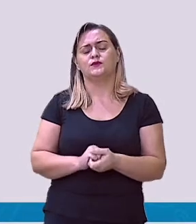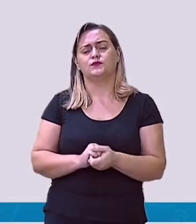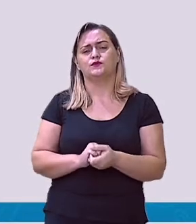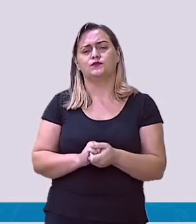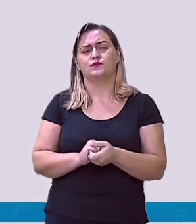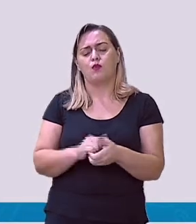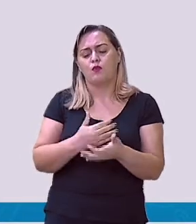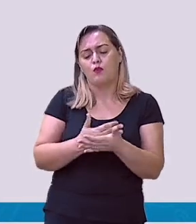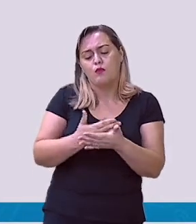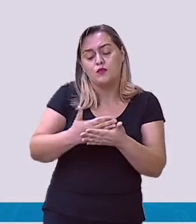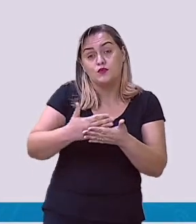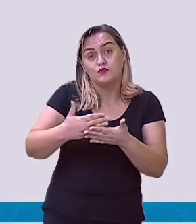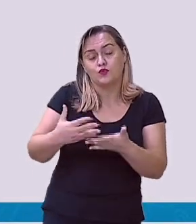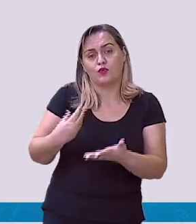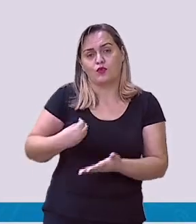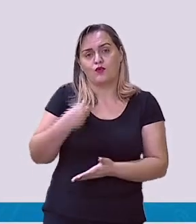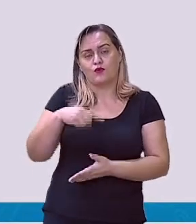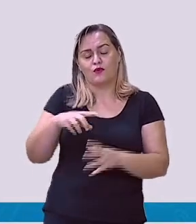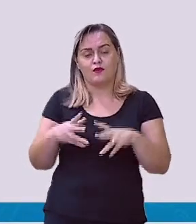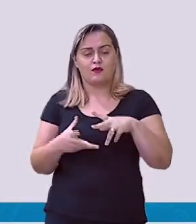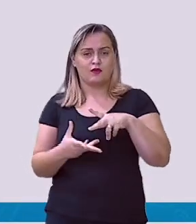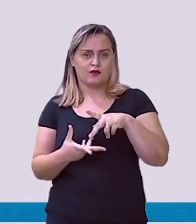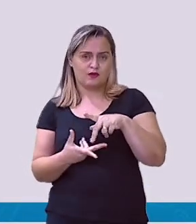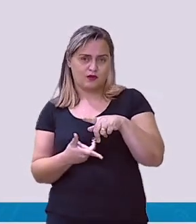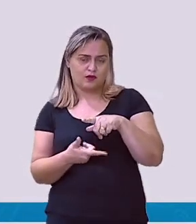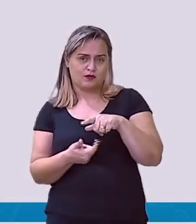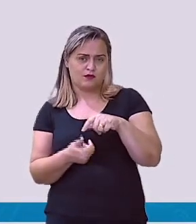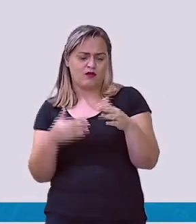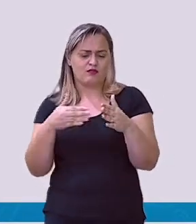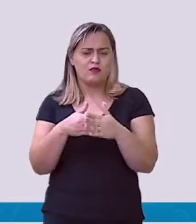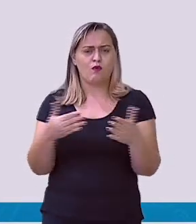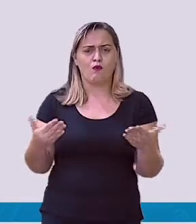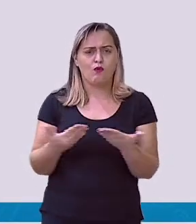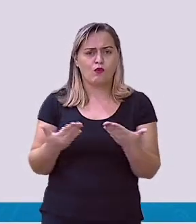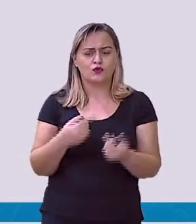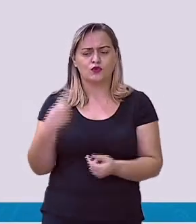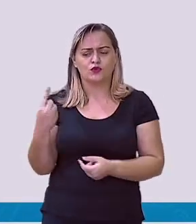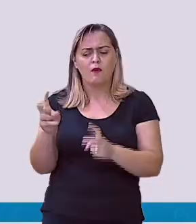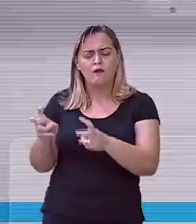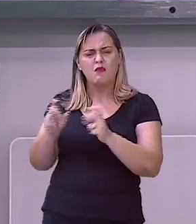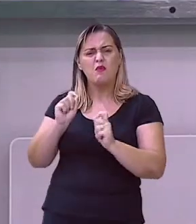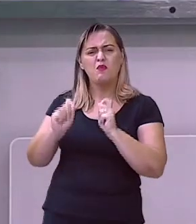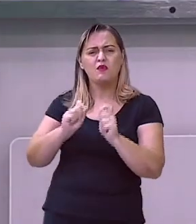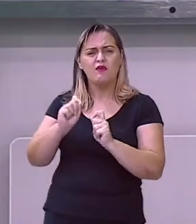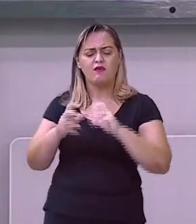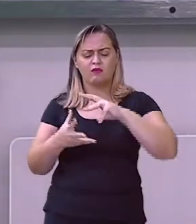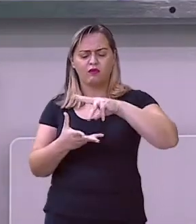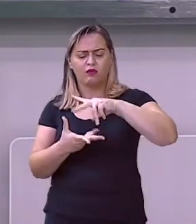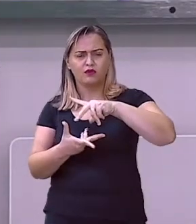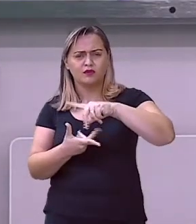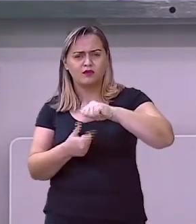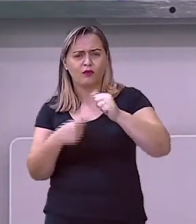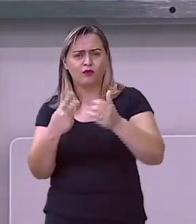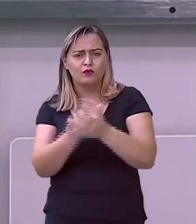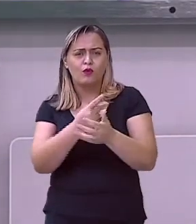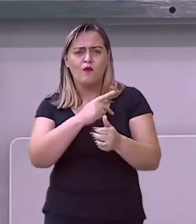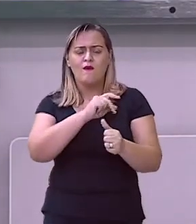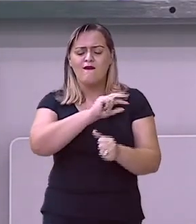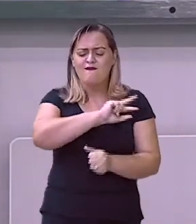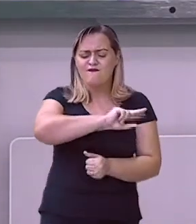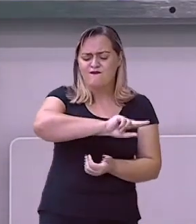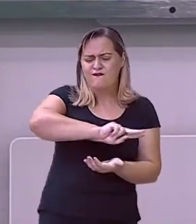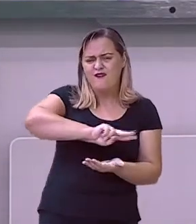grande momento. E isso mostra que a Terra passou por várias